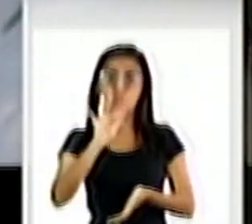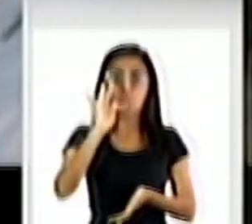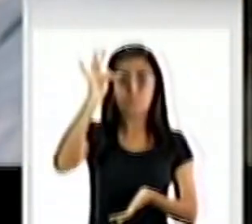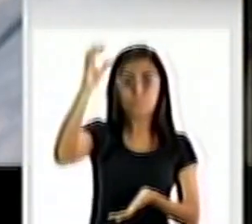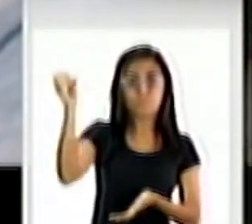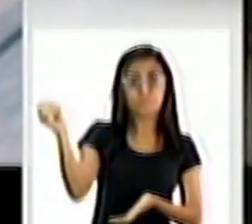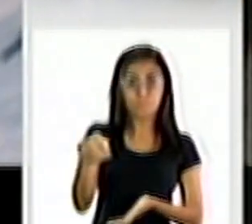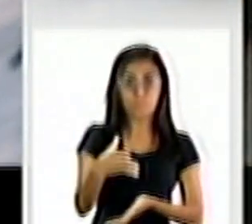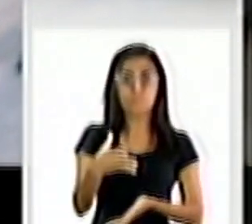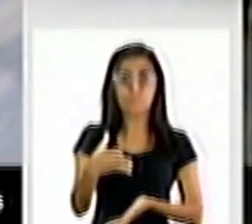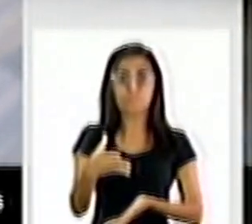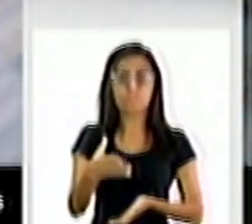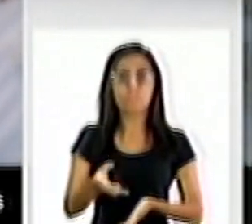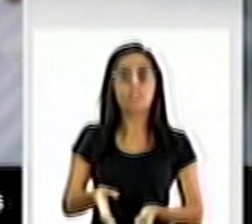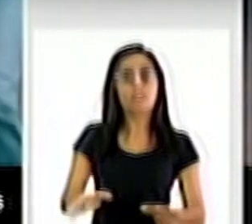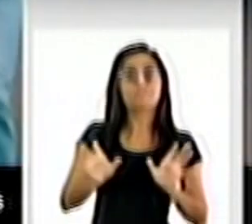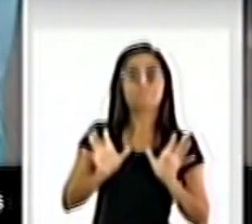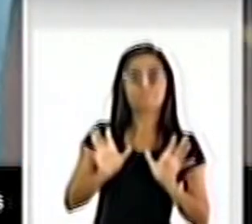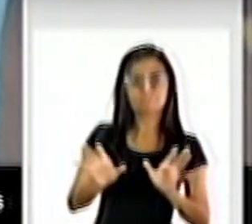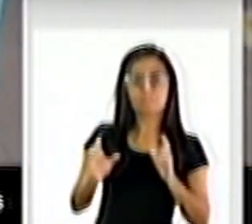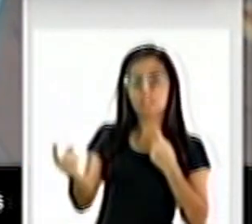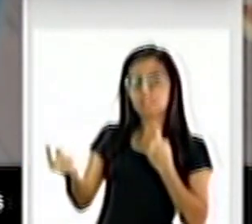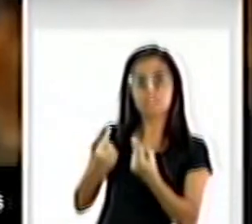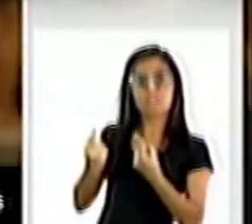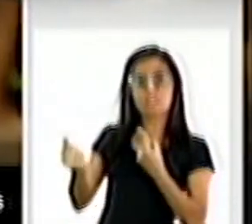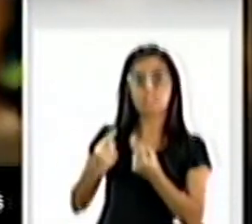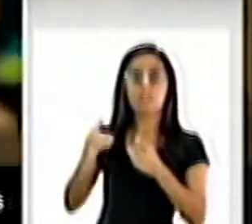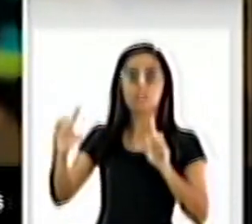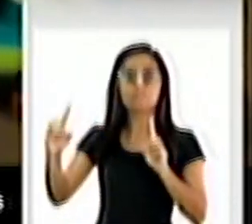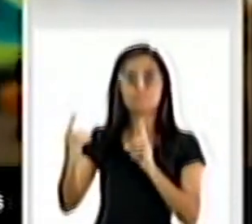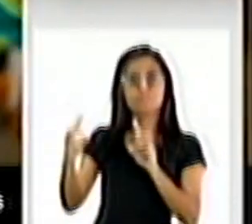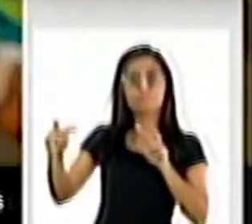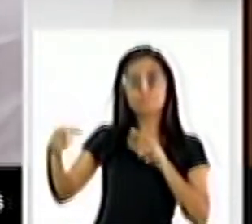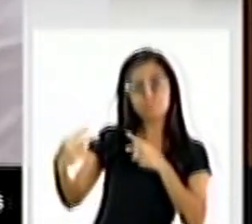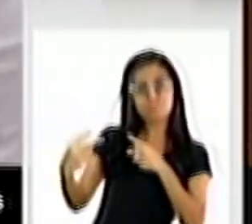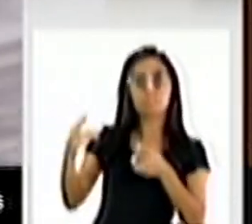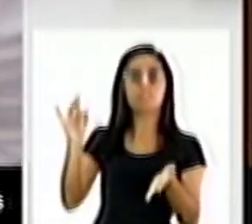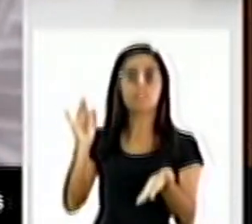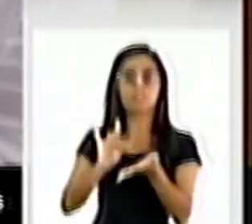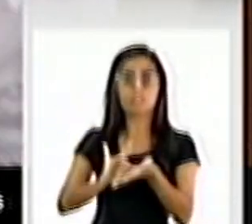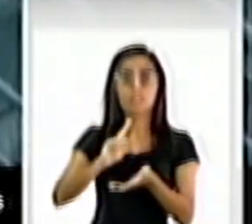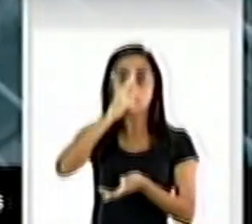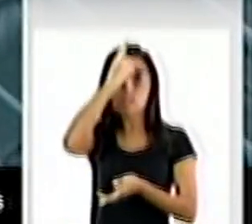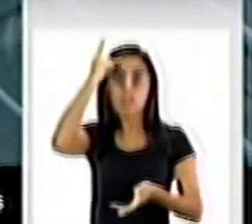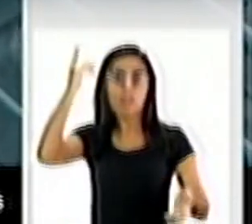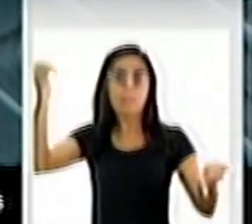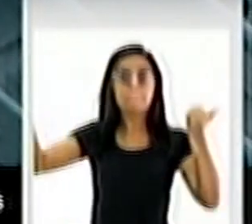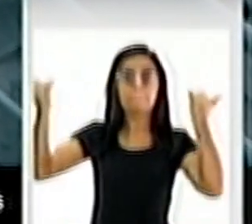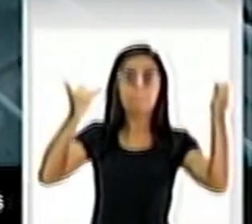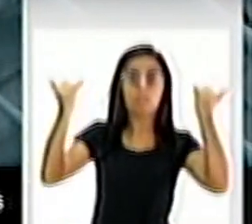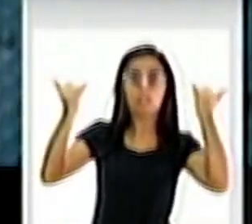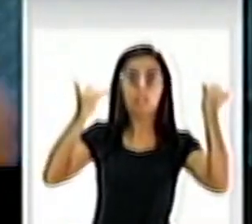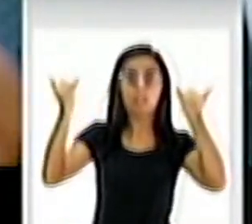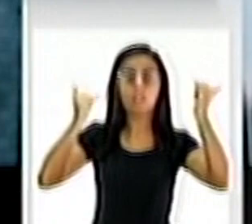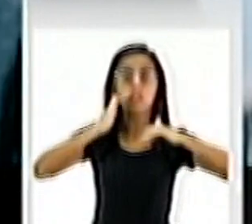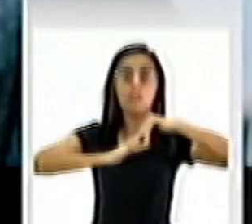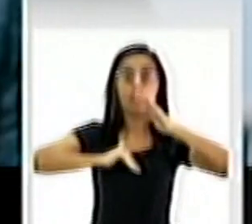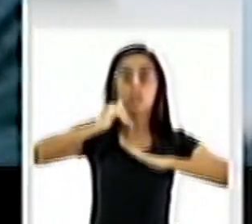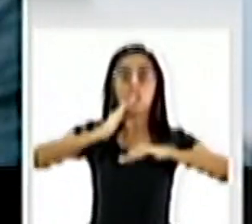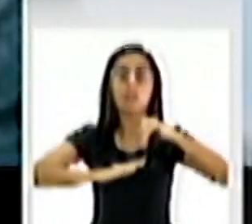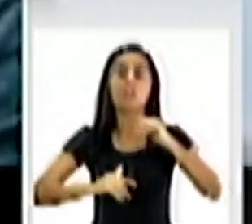futuro. E é assim, dialogando, olhando no olho com a verdade, ouvindo as pessoas,